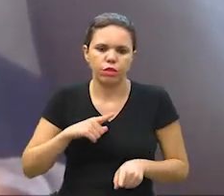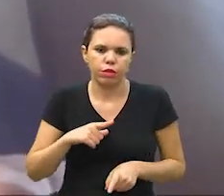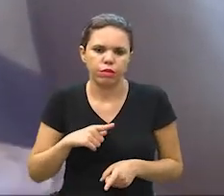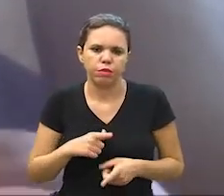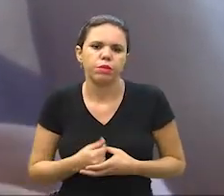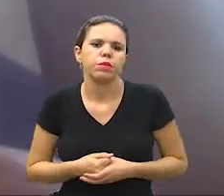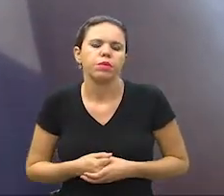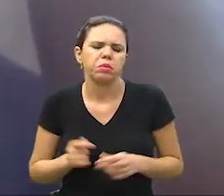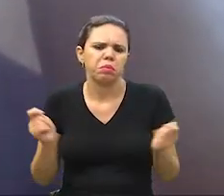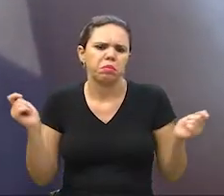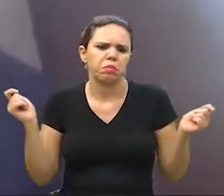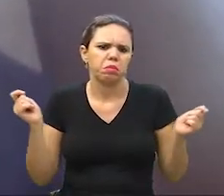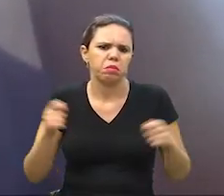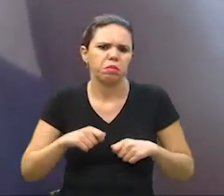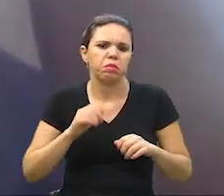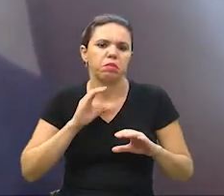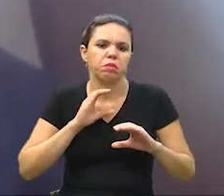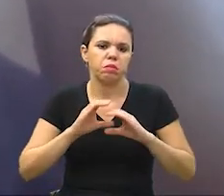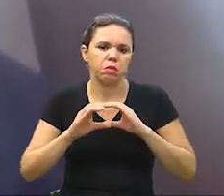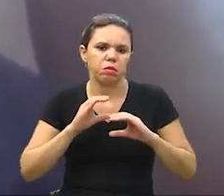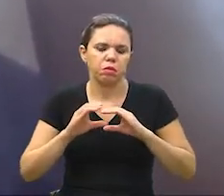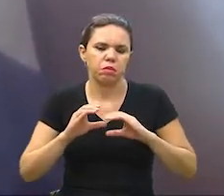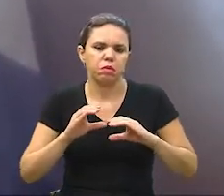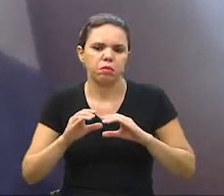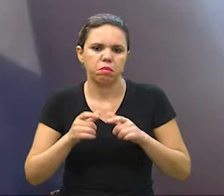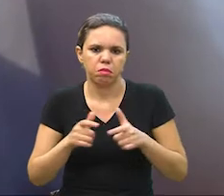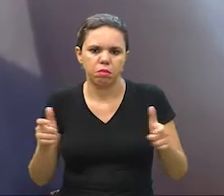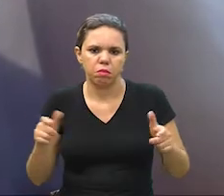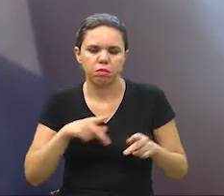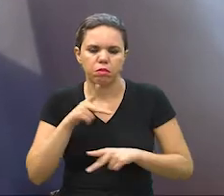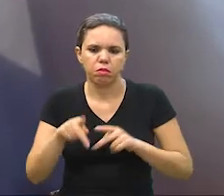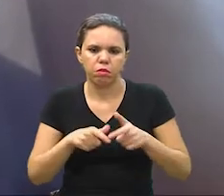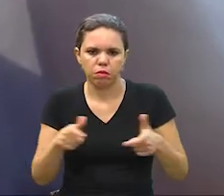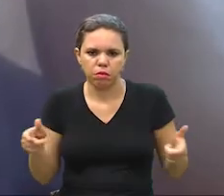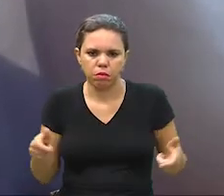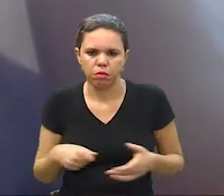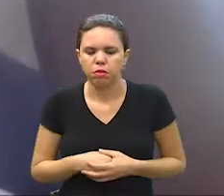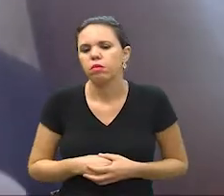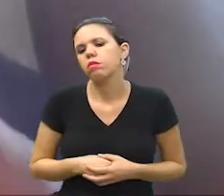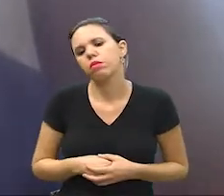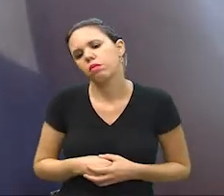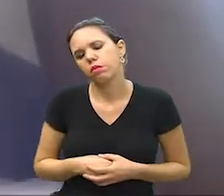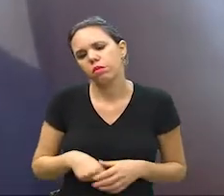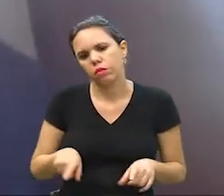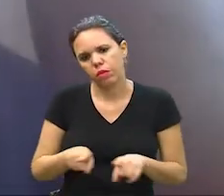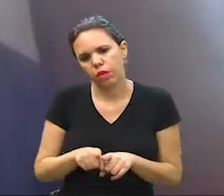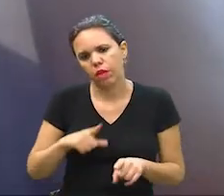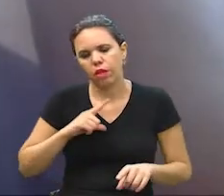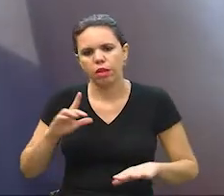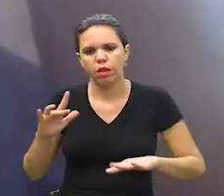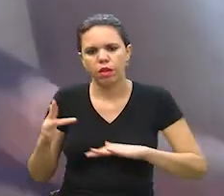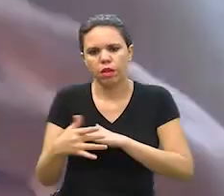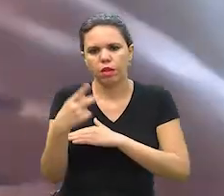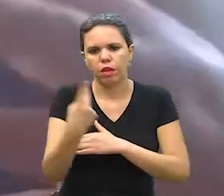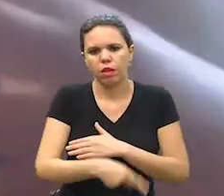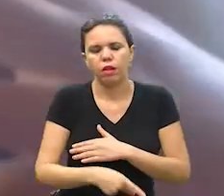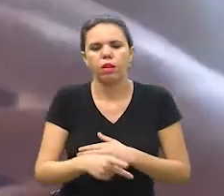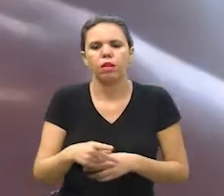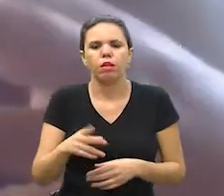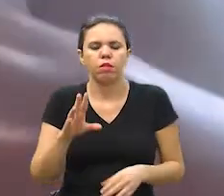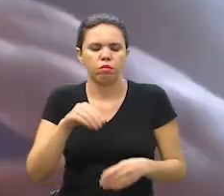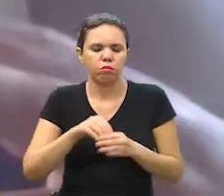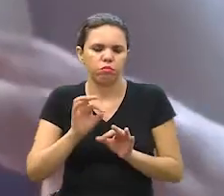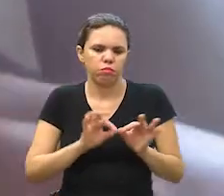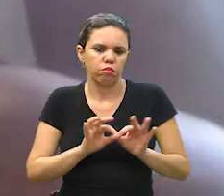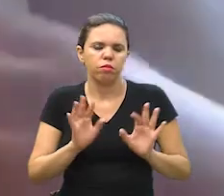tem uma capacidade de comunicação grande com a população. Além de tudo, tem as redes sociais armadas, mas eu estou falando